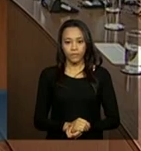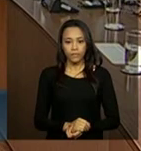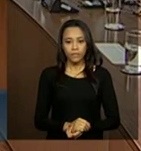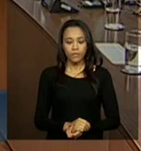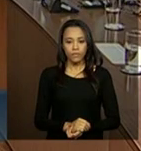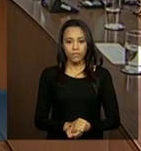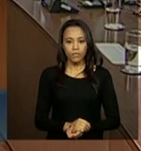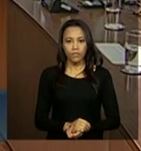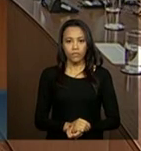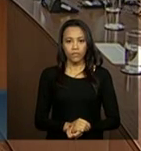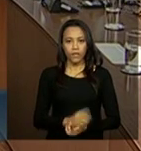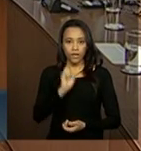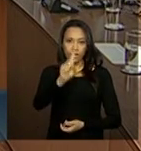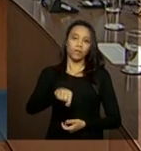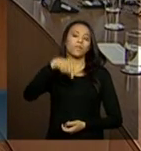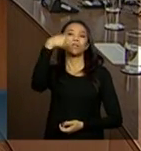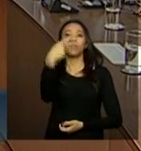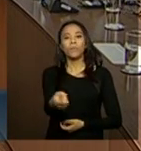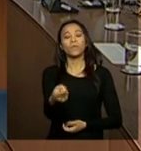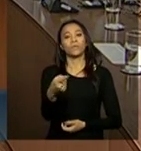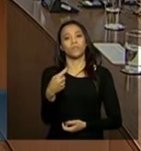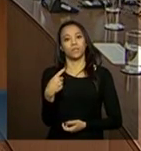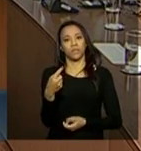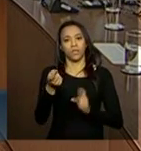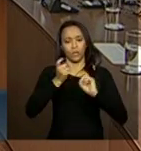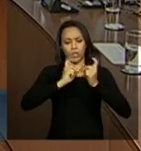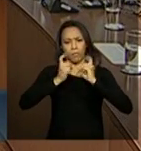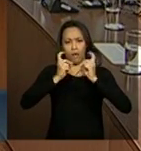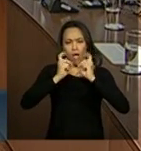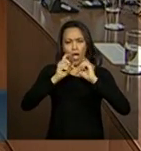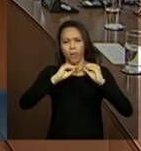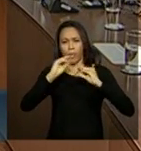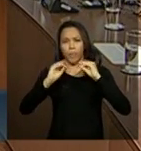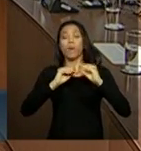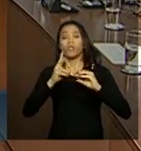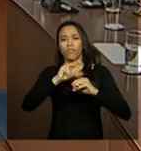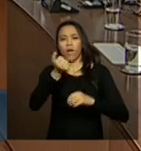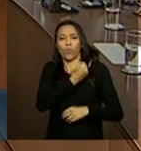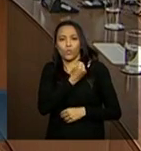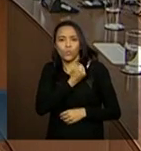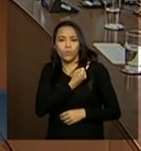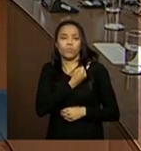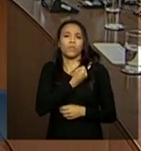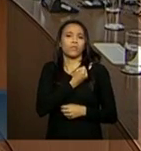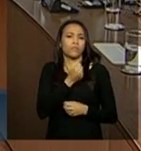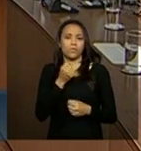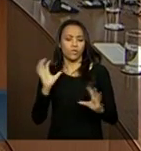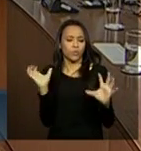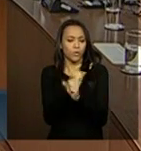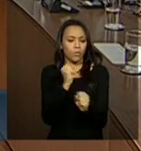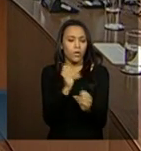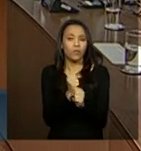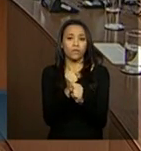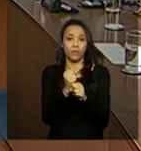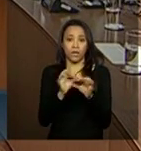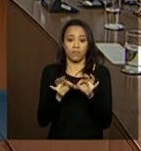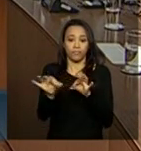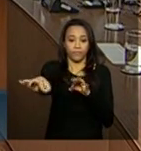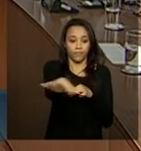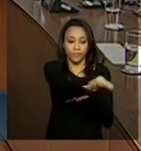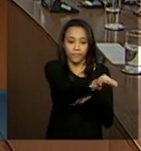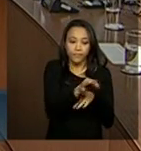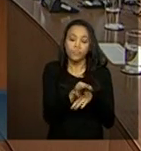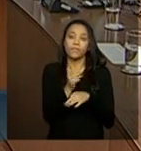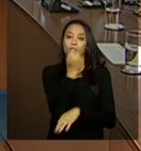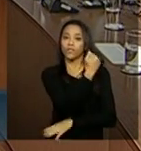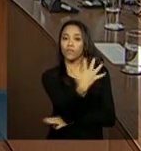Em seguida, no debate, nós vamos dar todos os números para vocês, tá? De área total de floresta. Eu vou passar em